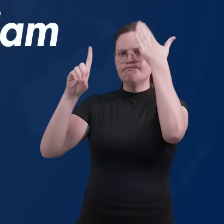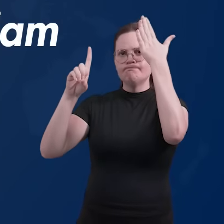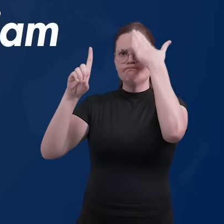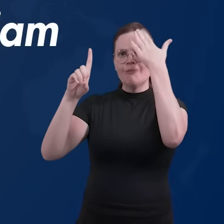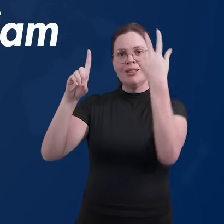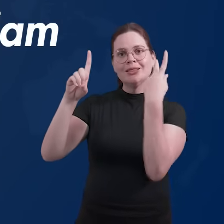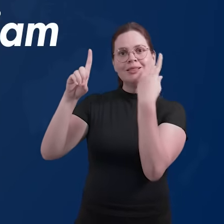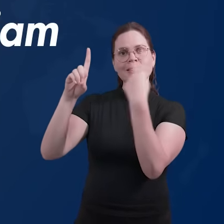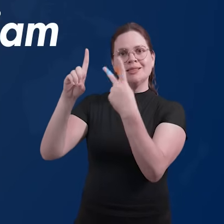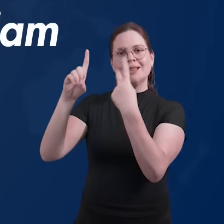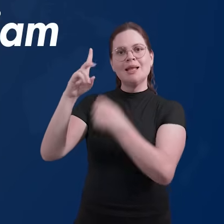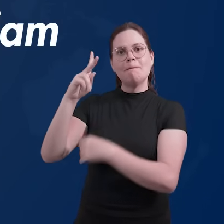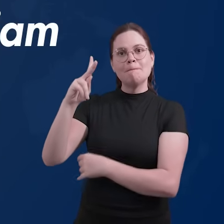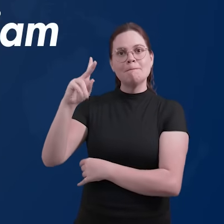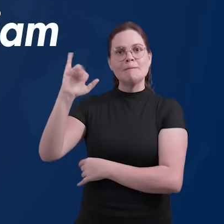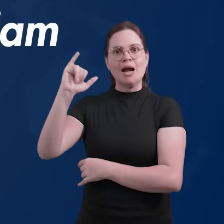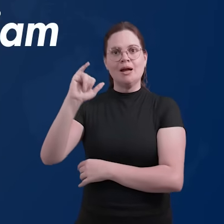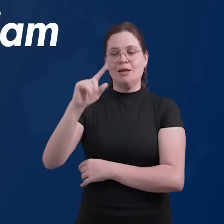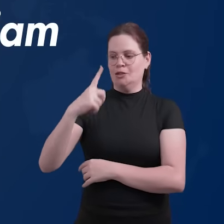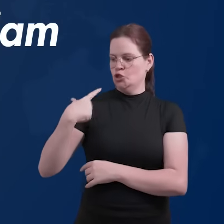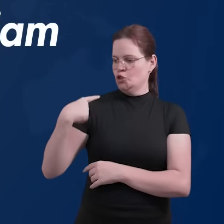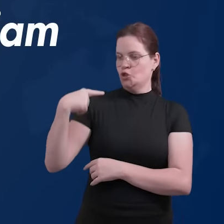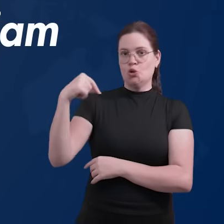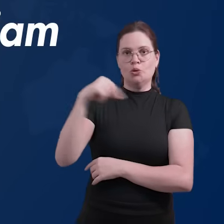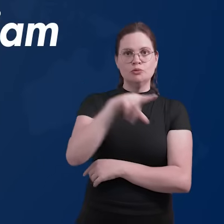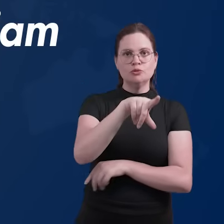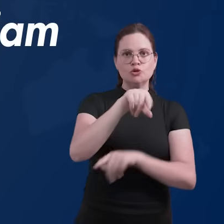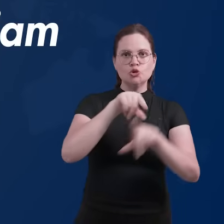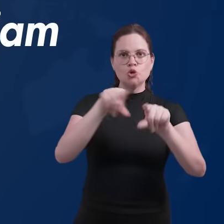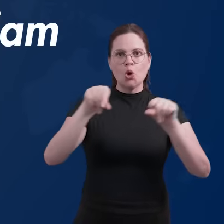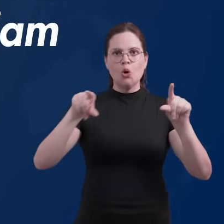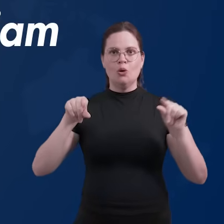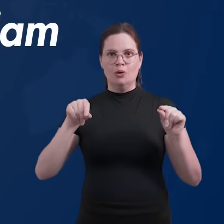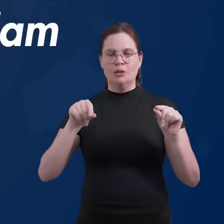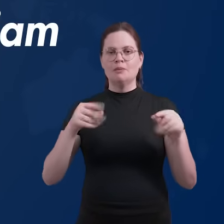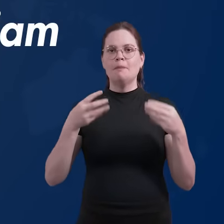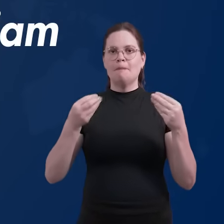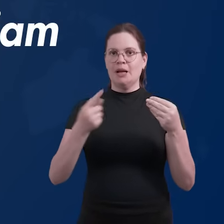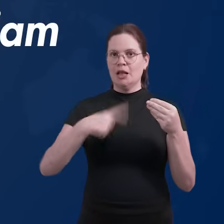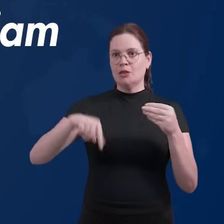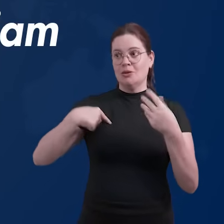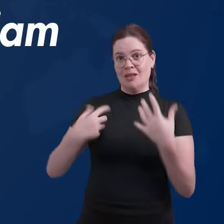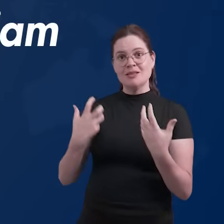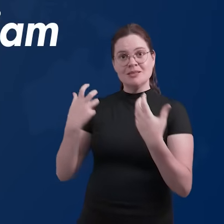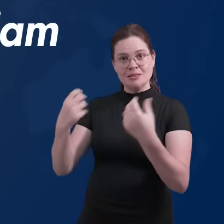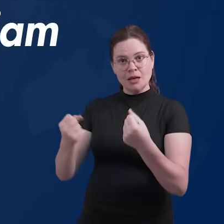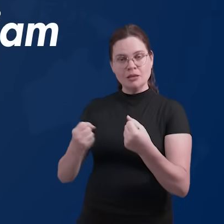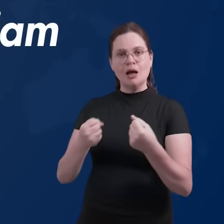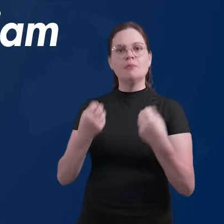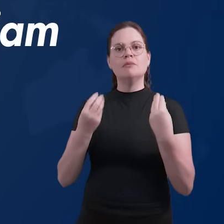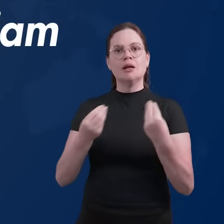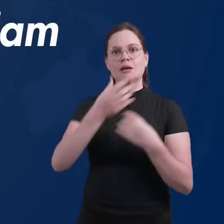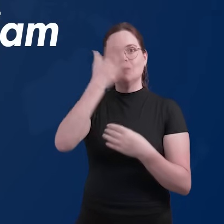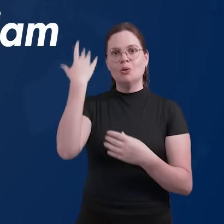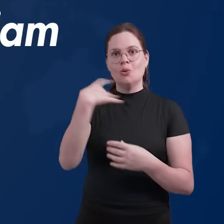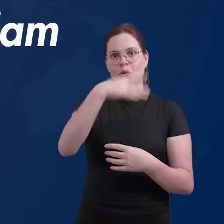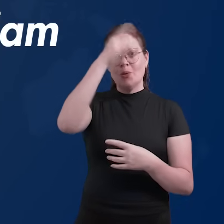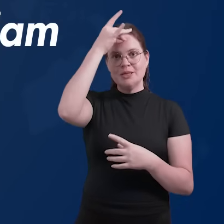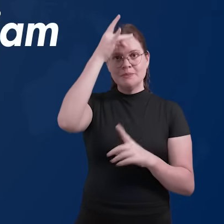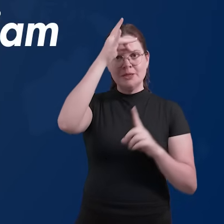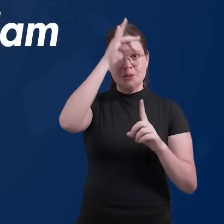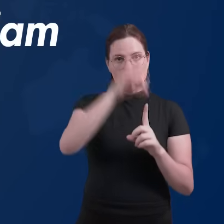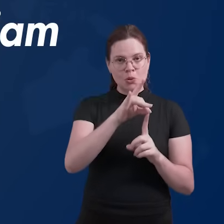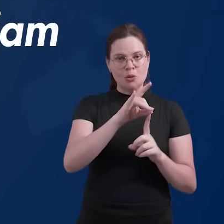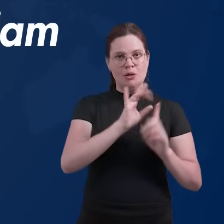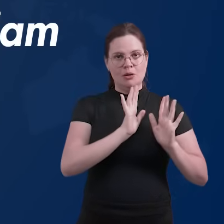Eleitos segundo a presciência de Deus Pai, em santificação do Espírito, para